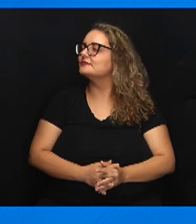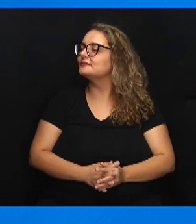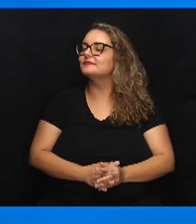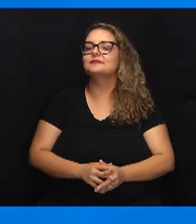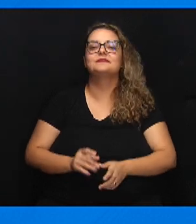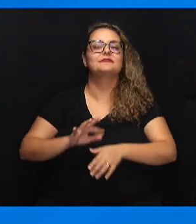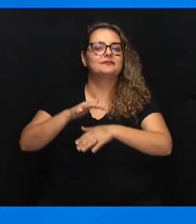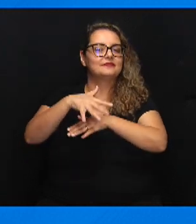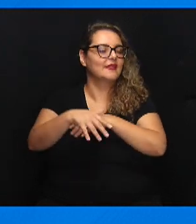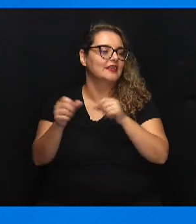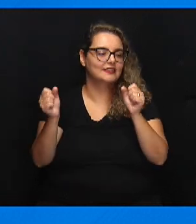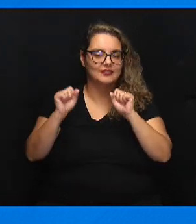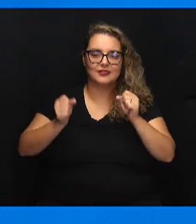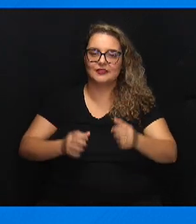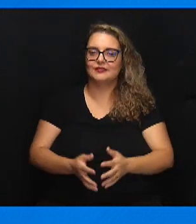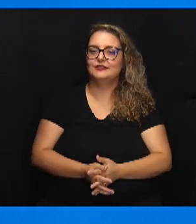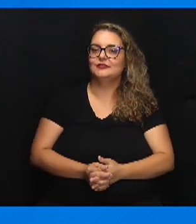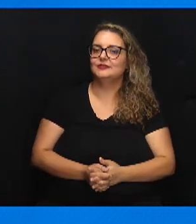Cachoeira.